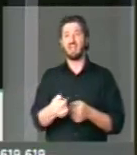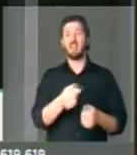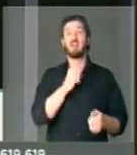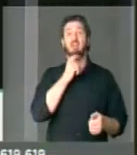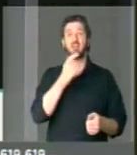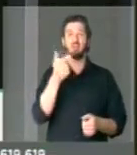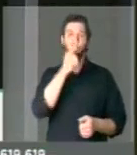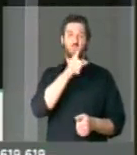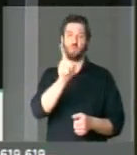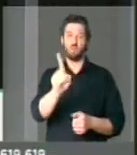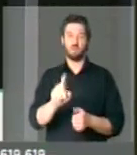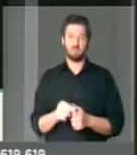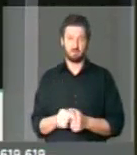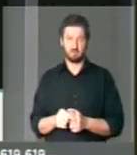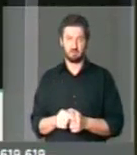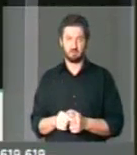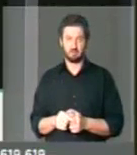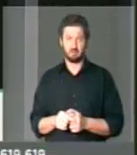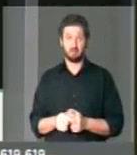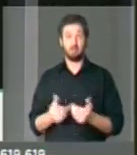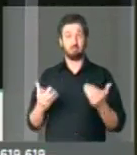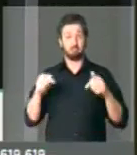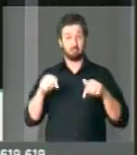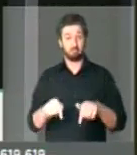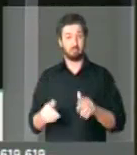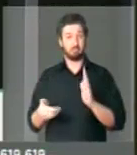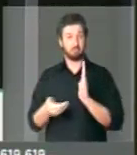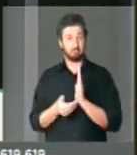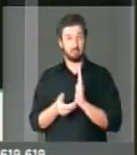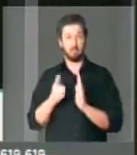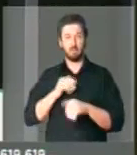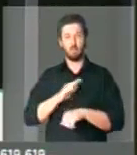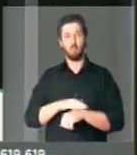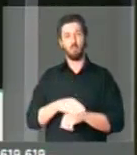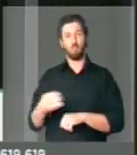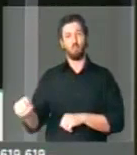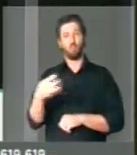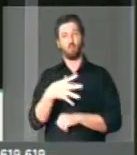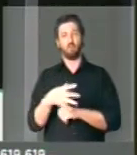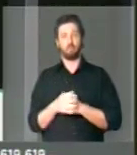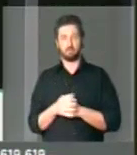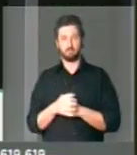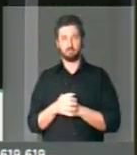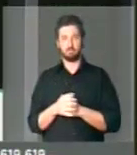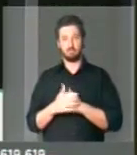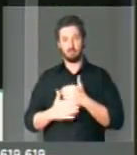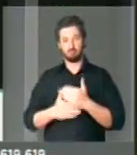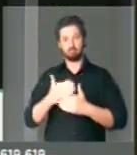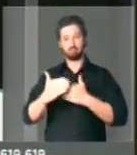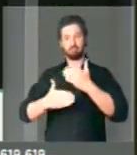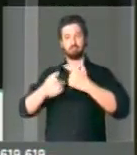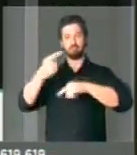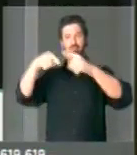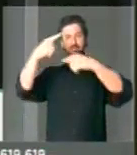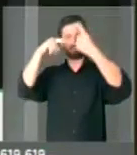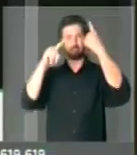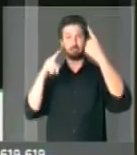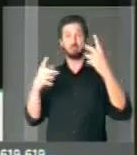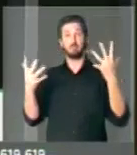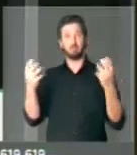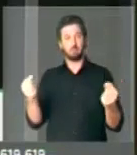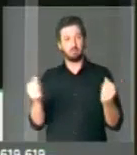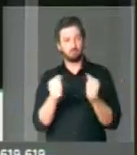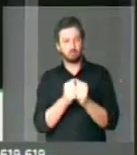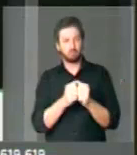Brasil. E aí, senhor presidente, essa casa agora vai viver um novo momento, um momento de reconstrução. É hora de,